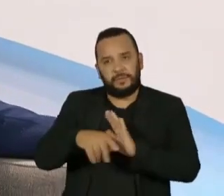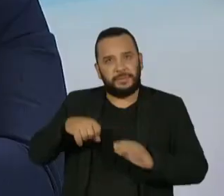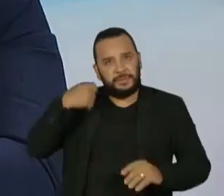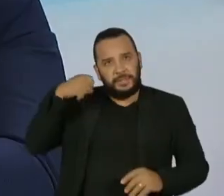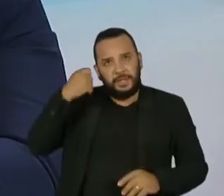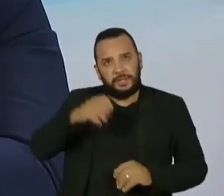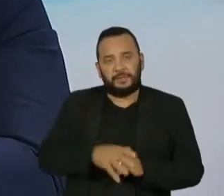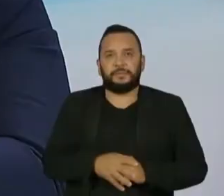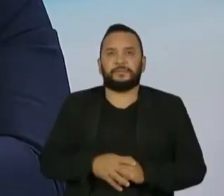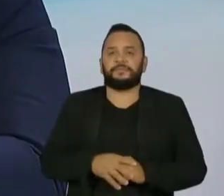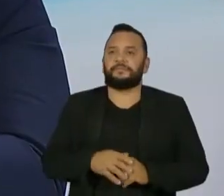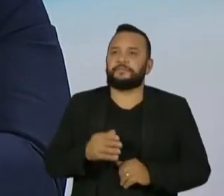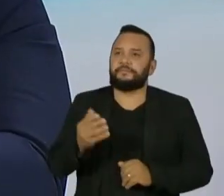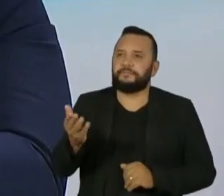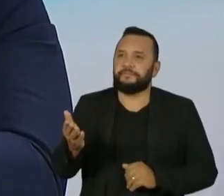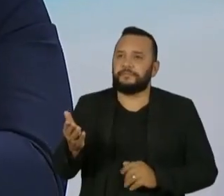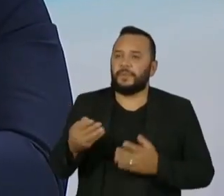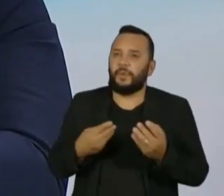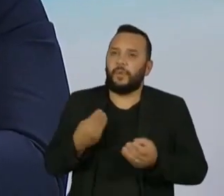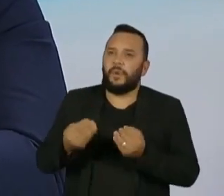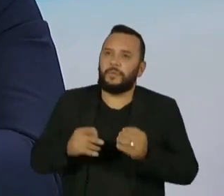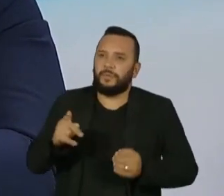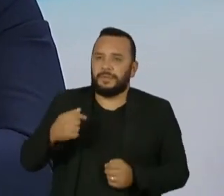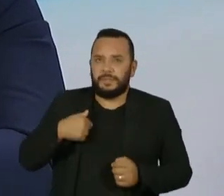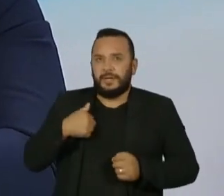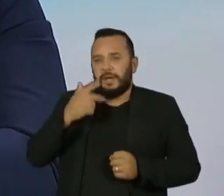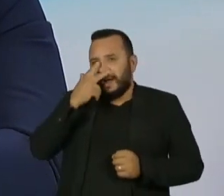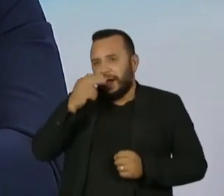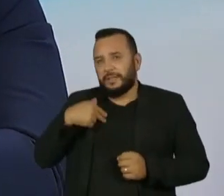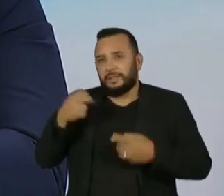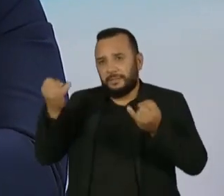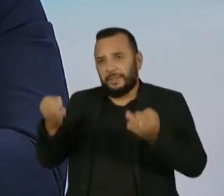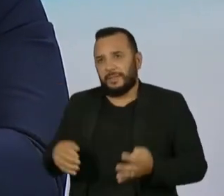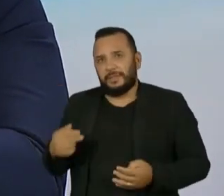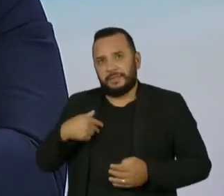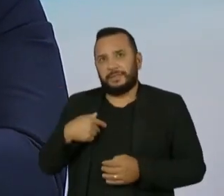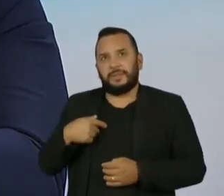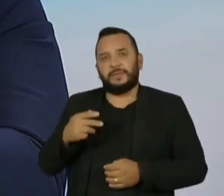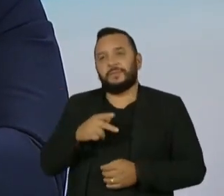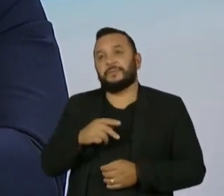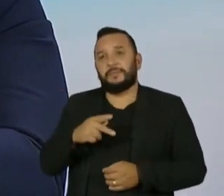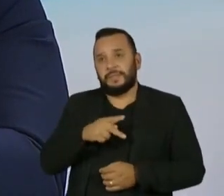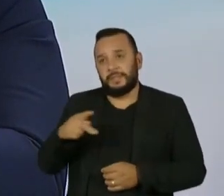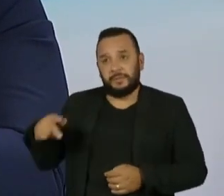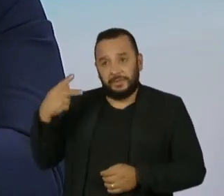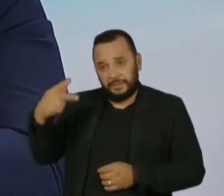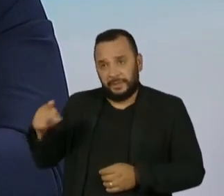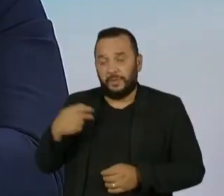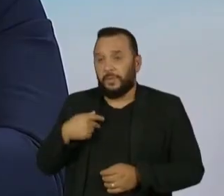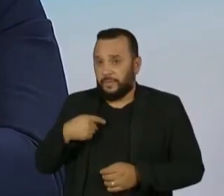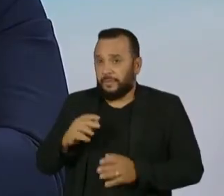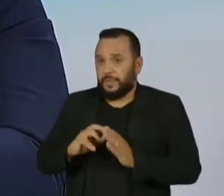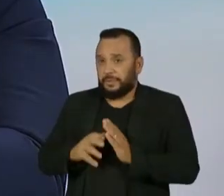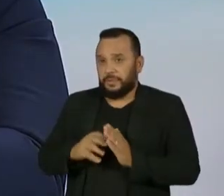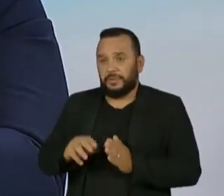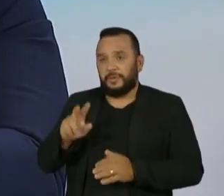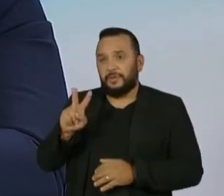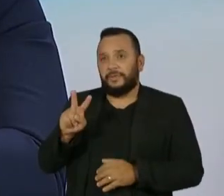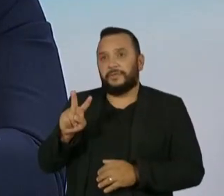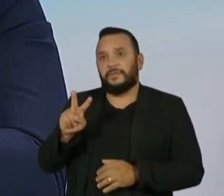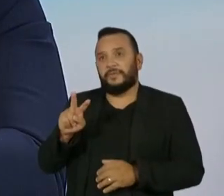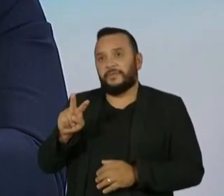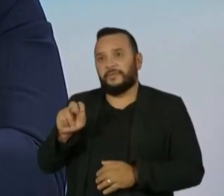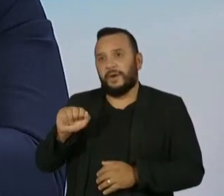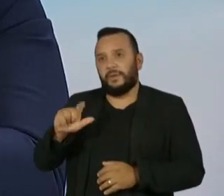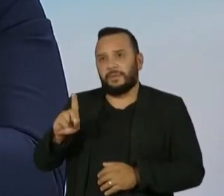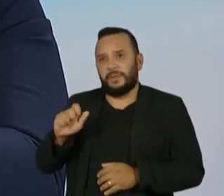para fechar o bloco. Agora, como o senhor analisa as recentes declarações do presidente do seu partido, Valdemar da Costa Neto, em direção ao presidente Lula,